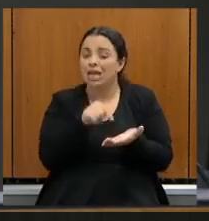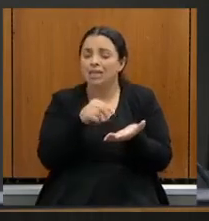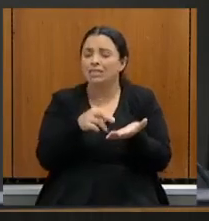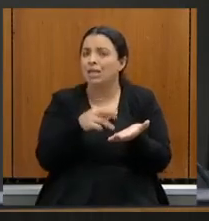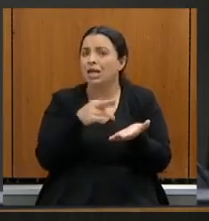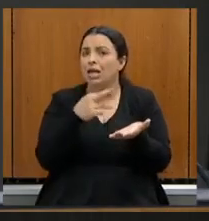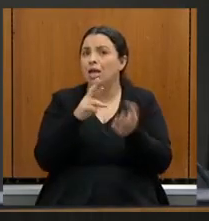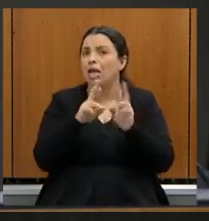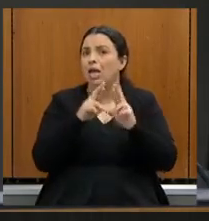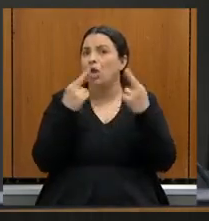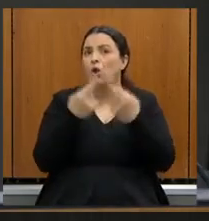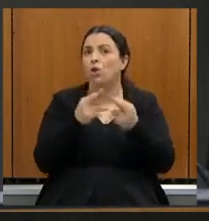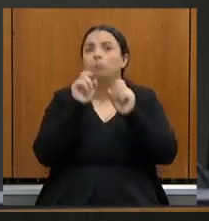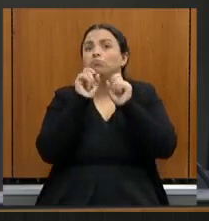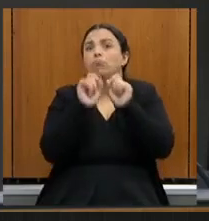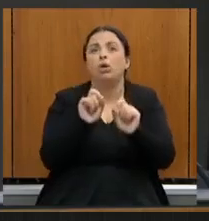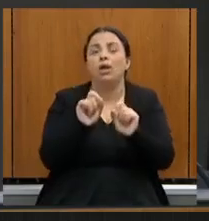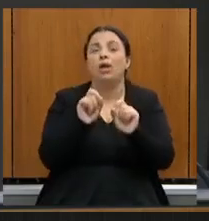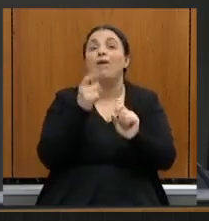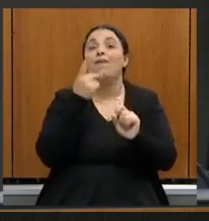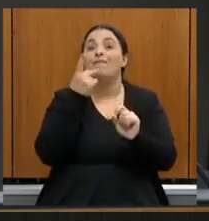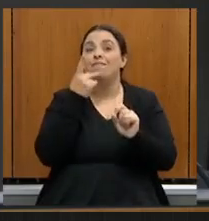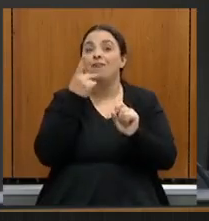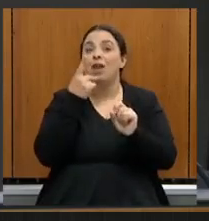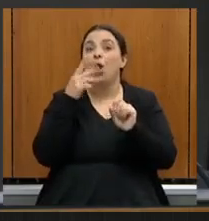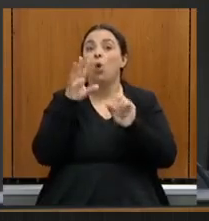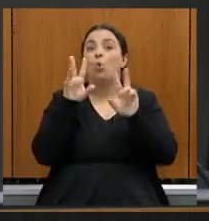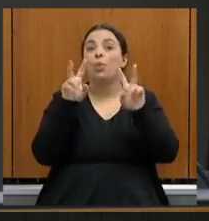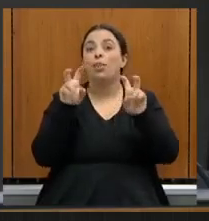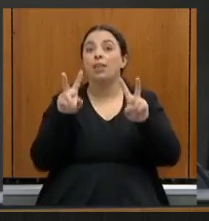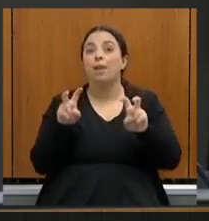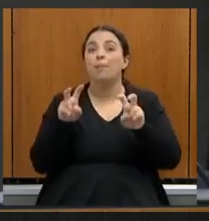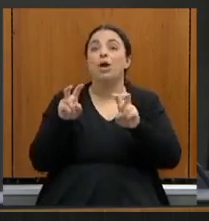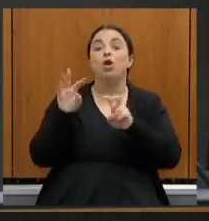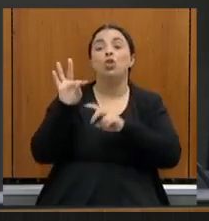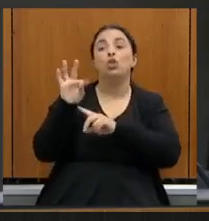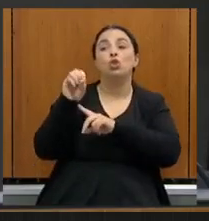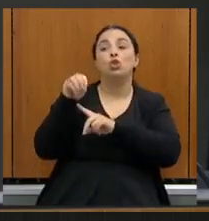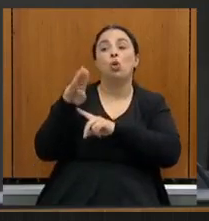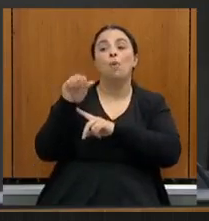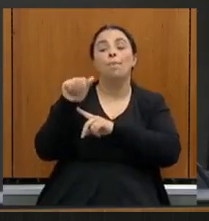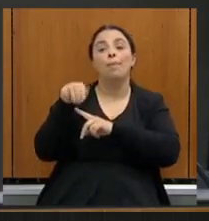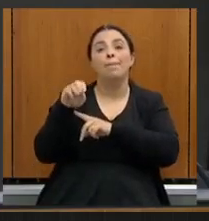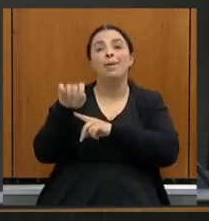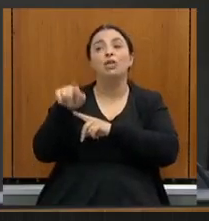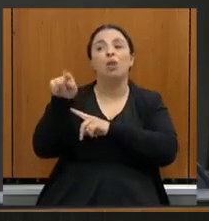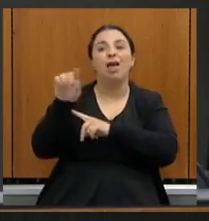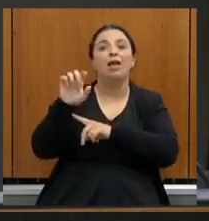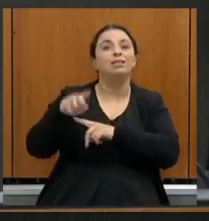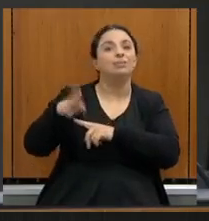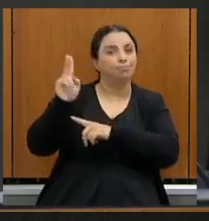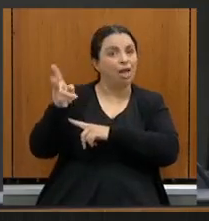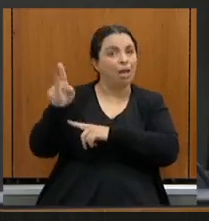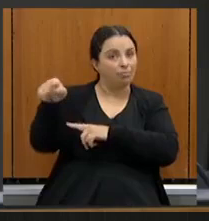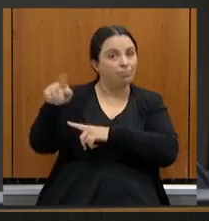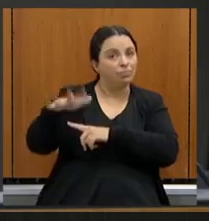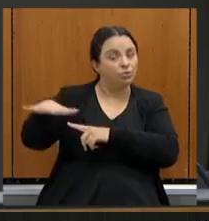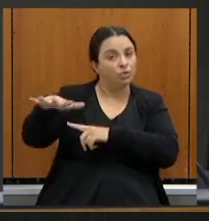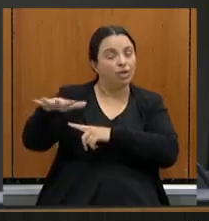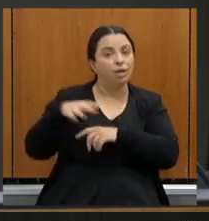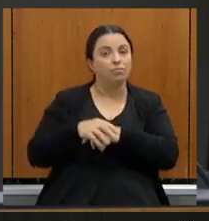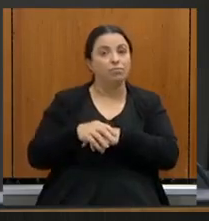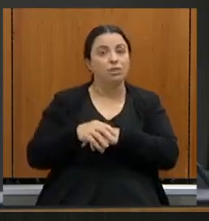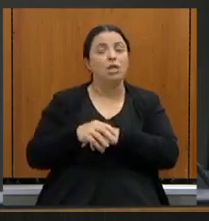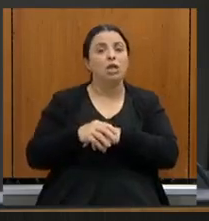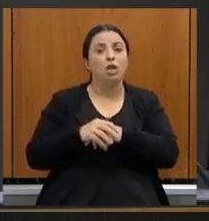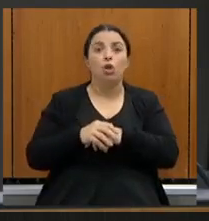seja pautado o tombamento conforme o dossiê do IEFA, a recomendação do Ministério Público Estadual